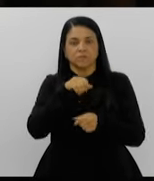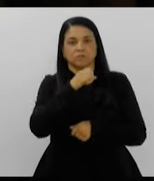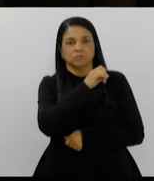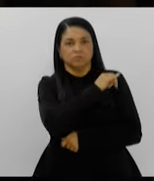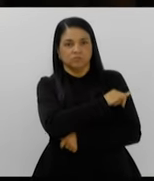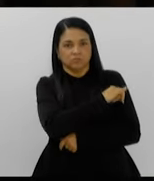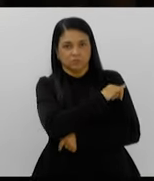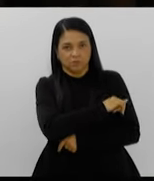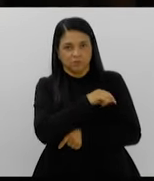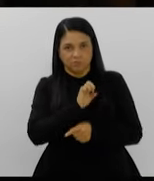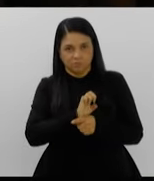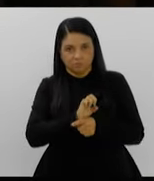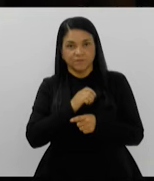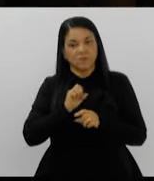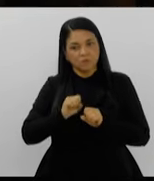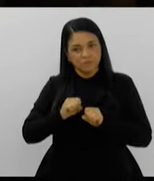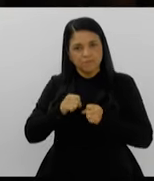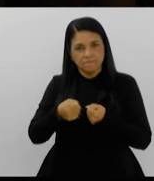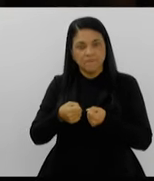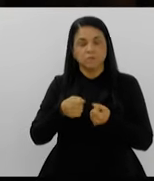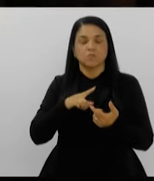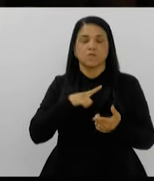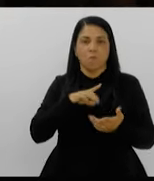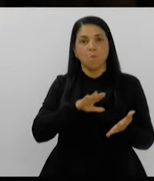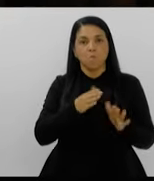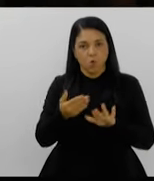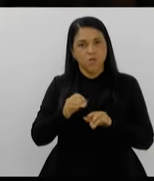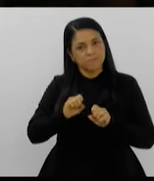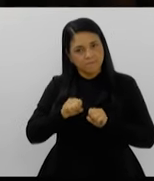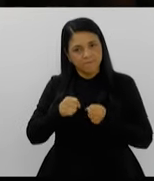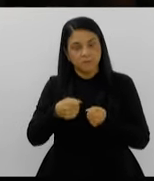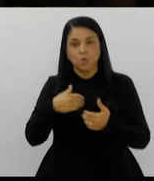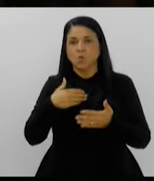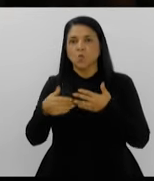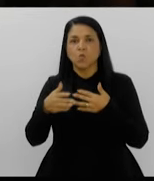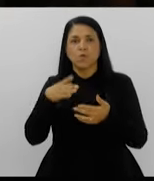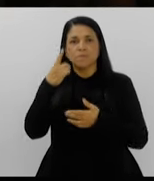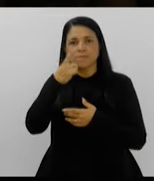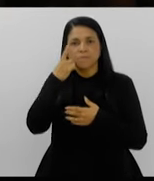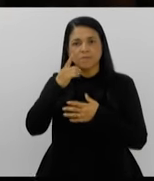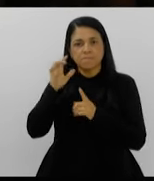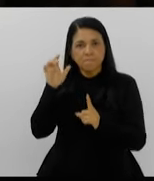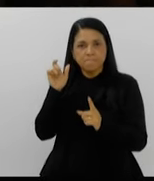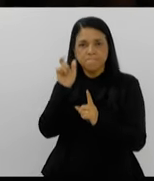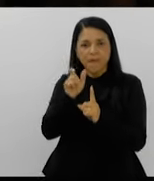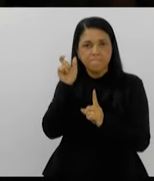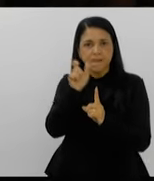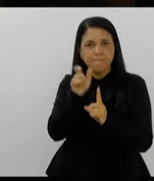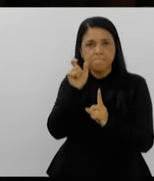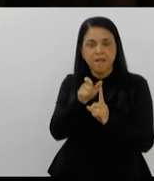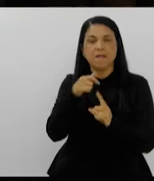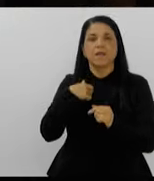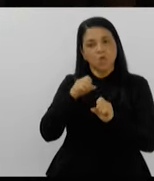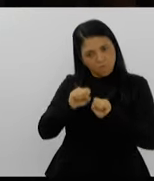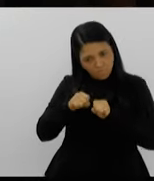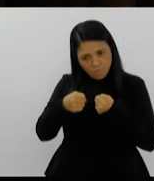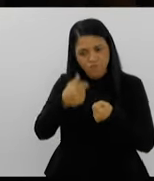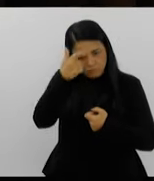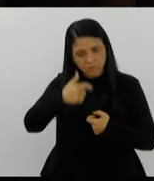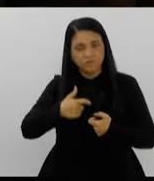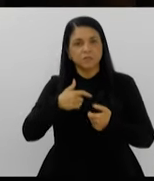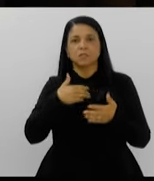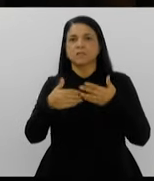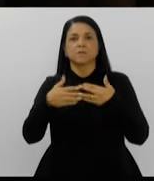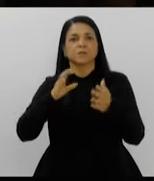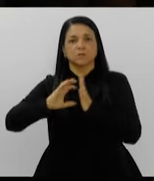defendo e morrerei defendendo. Se qualquer deputado for atacado no exercício do seu mandato, eu defenderei, independente do partido que